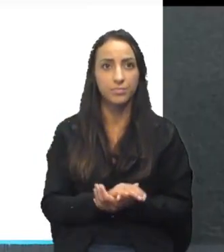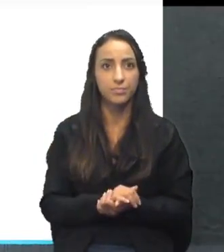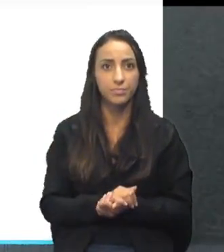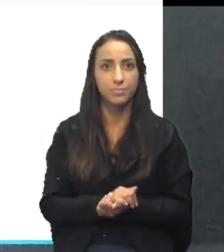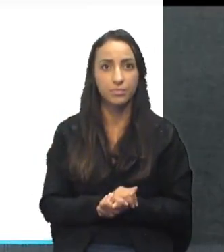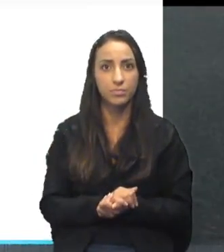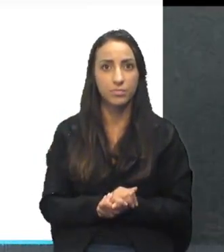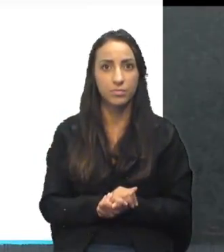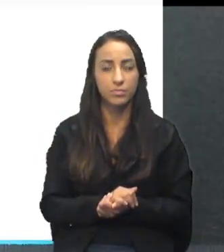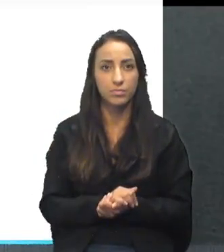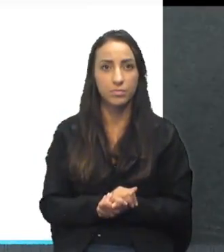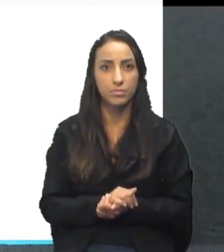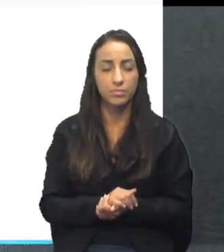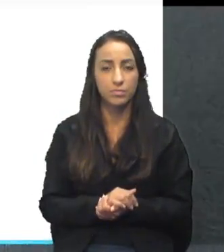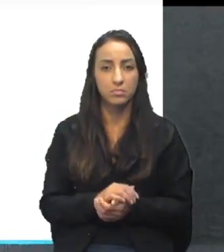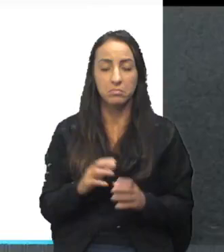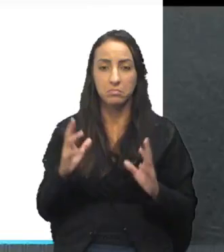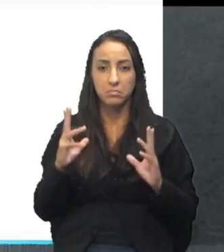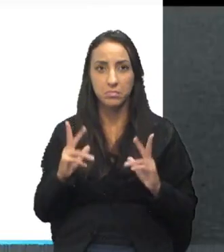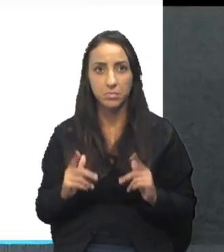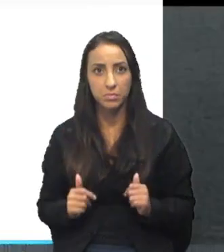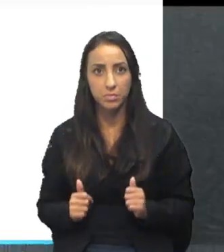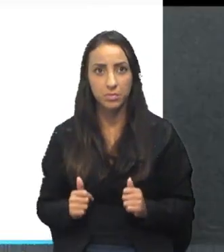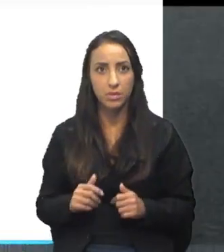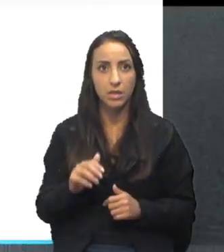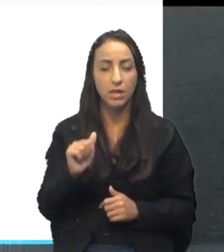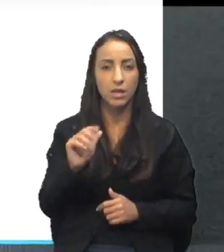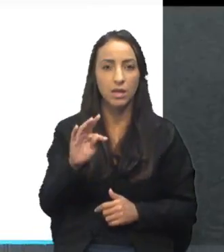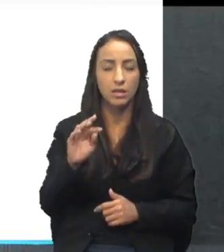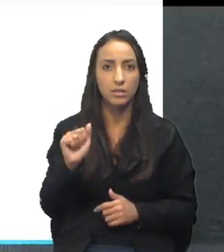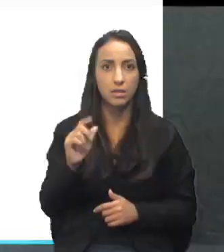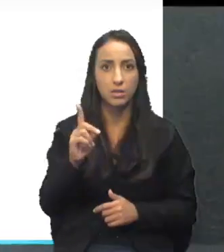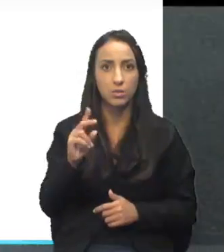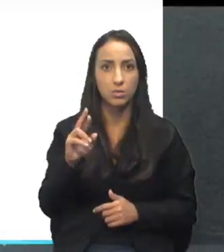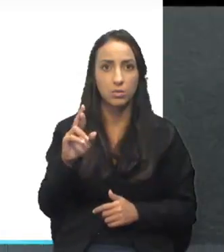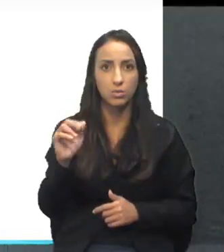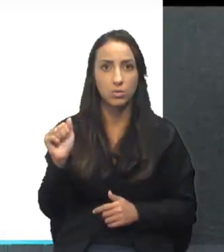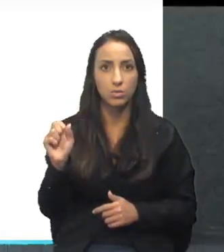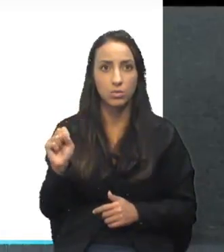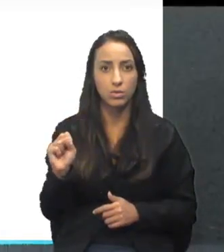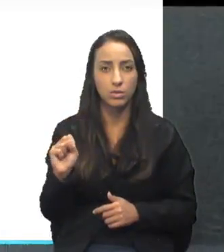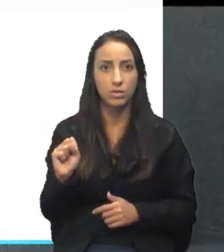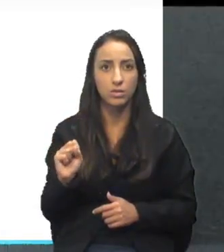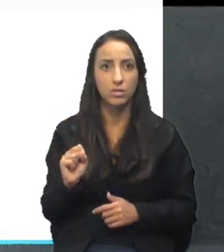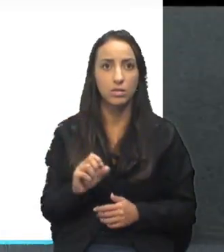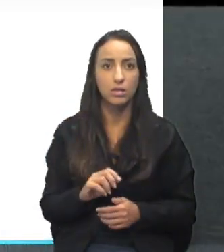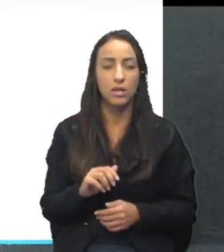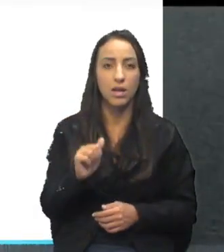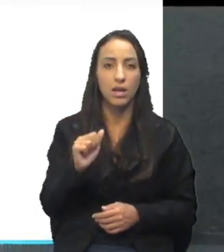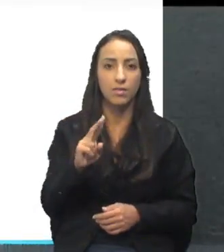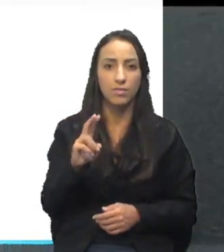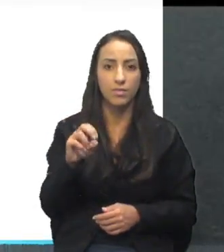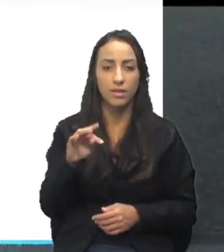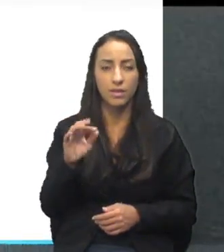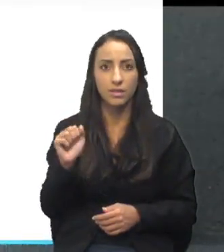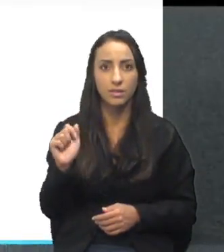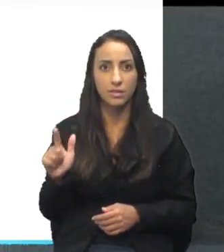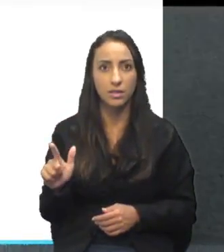material para higiene quando necessário, ataduras de crepe quando necessário,